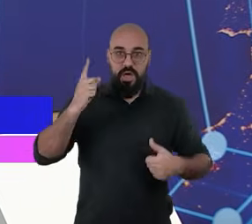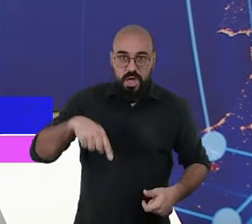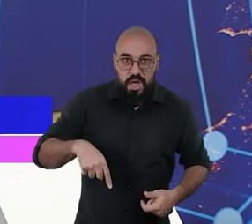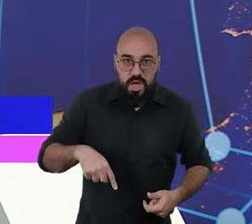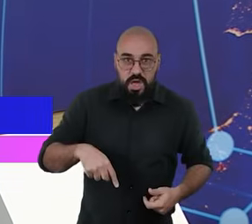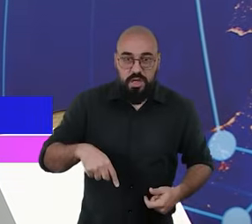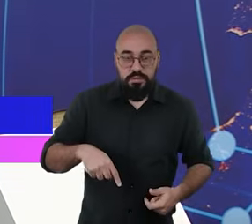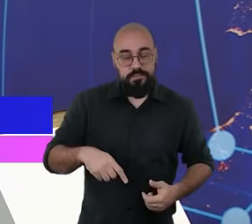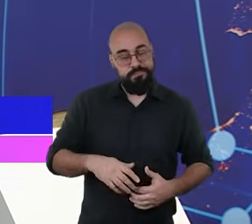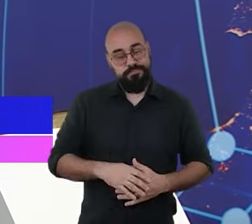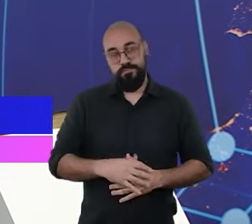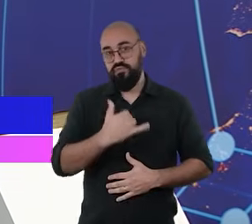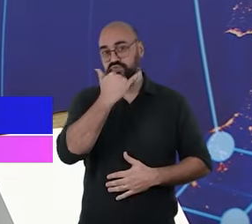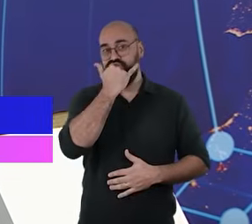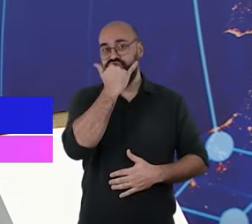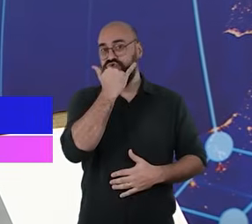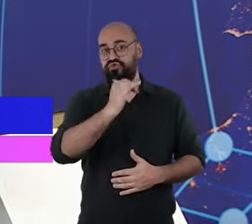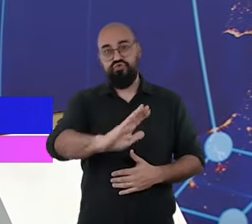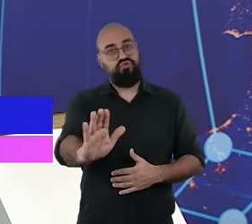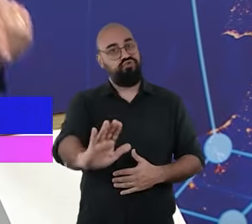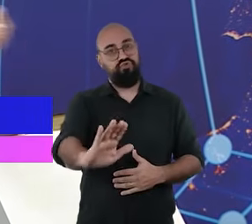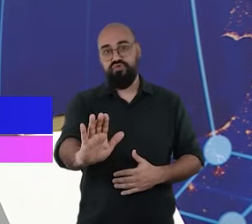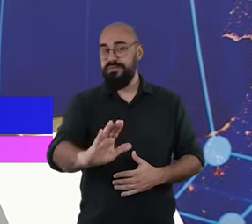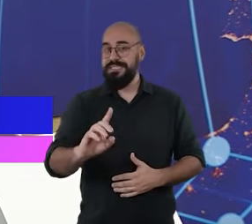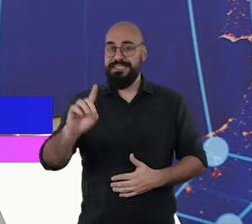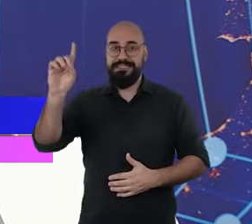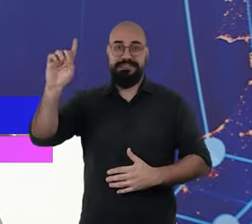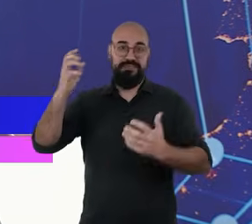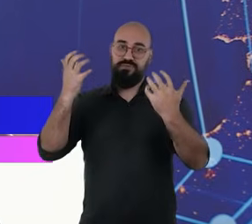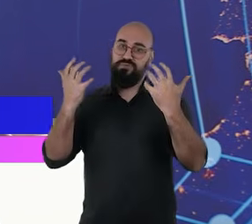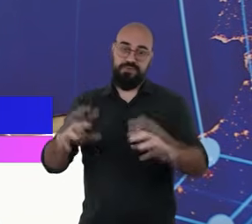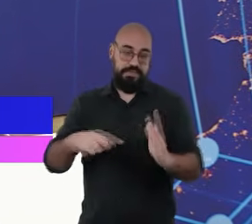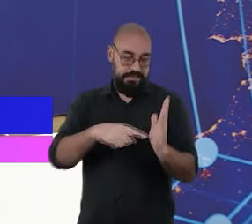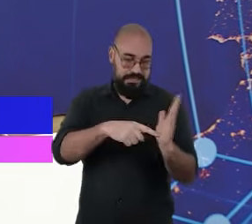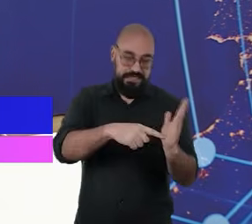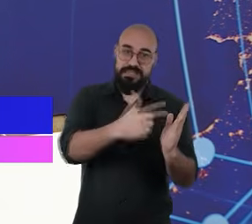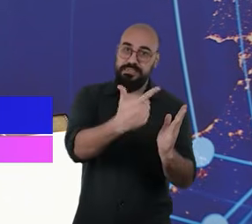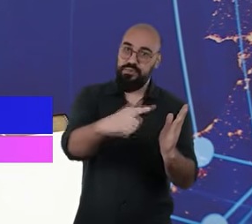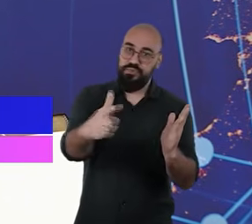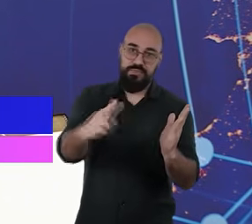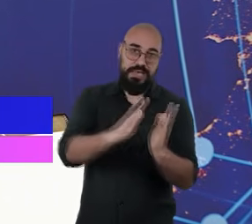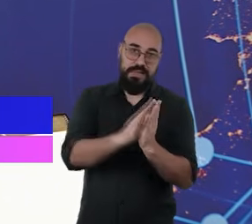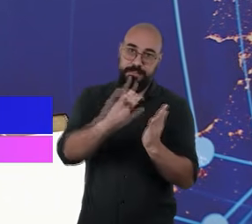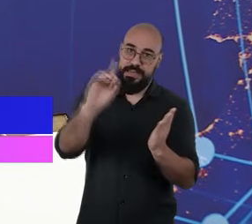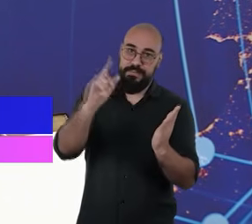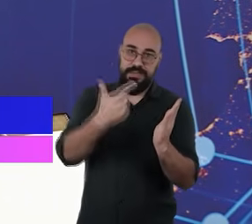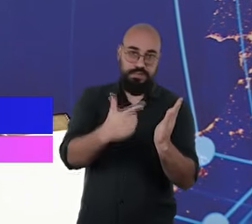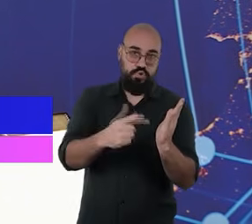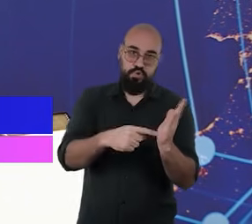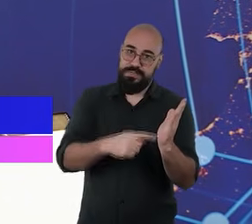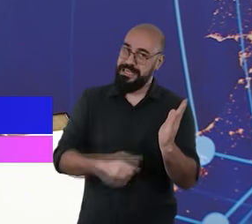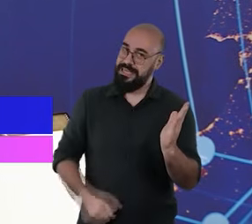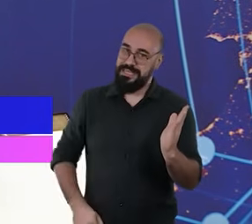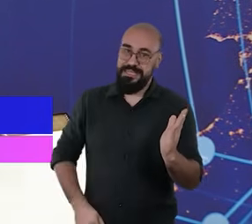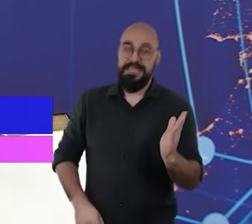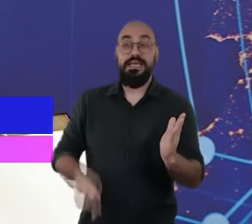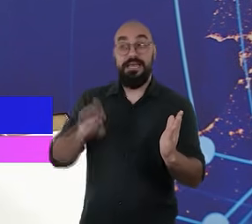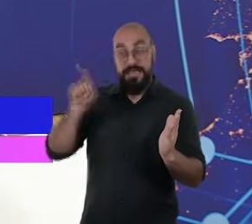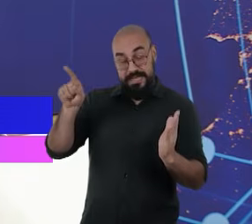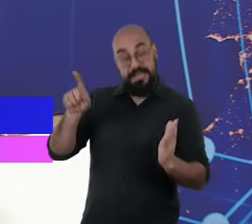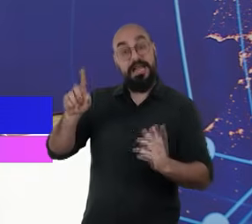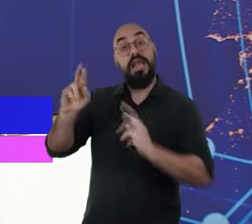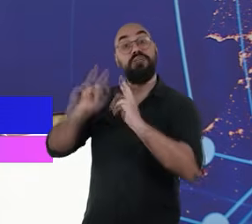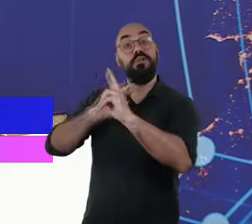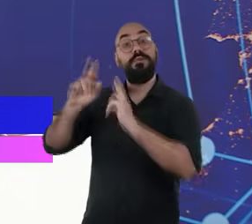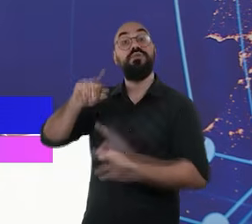que esse tipo de relacionamento não é o que Deus espera na sua palavra. O verdadeiro relacionamento com Deus é aquele que é baseado no